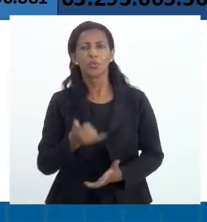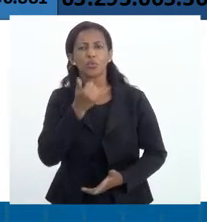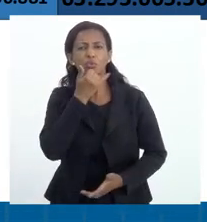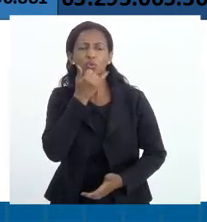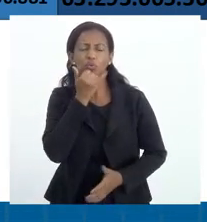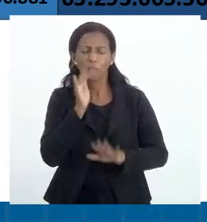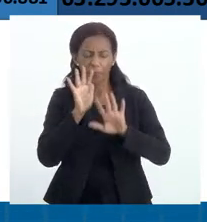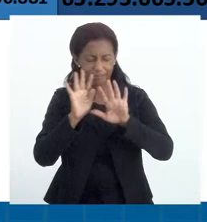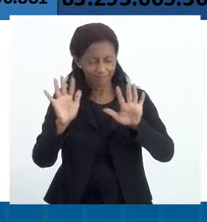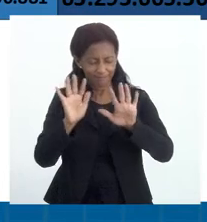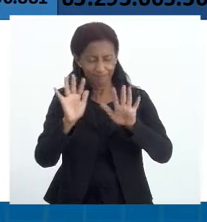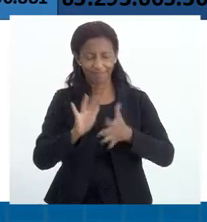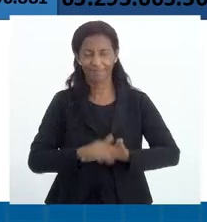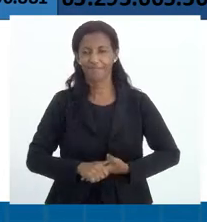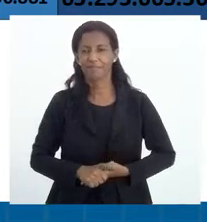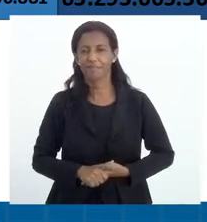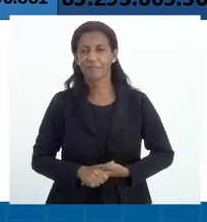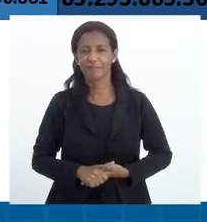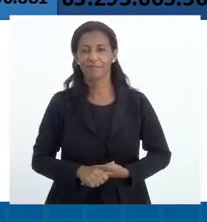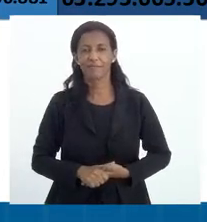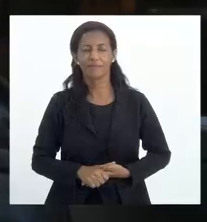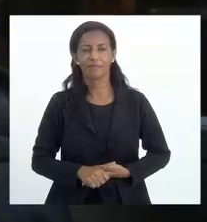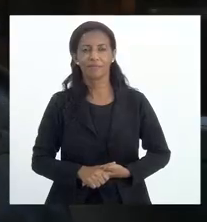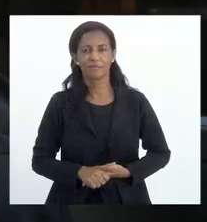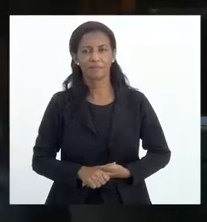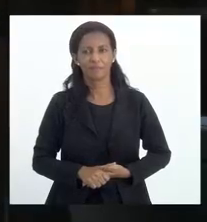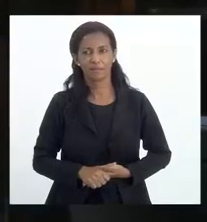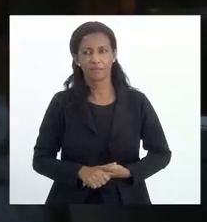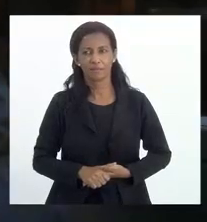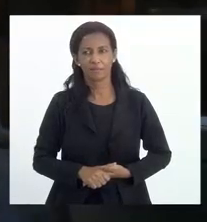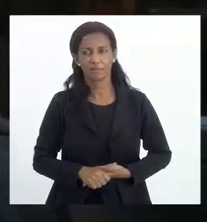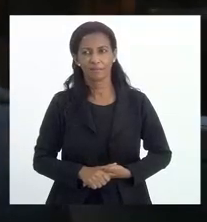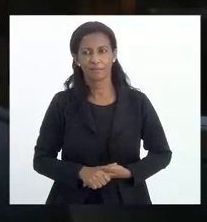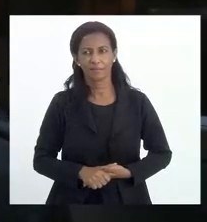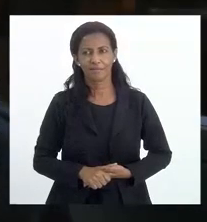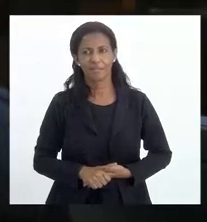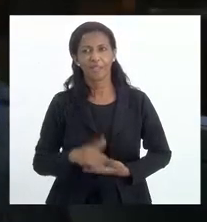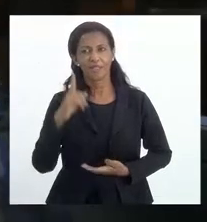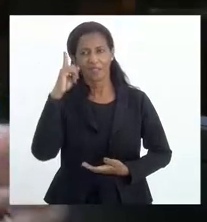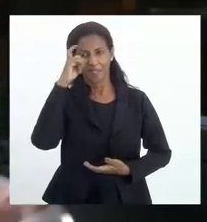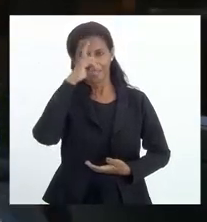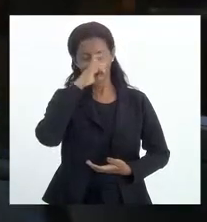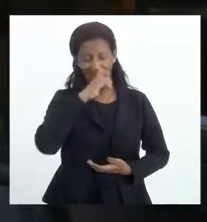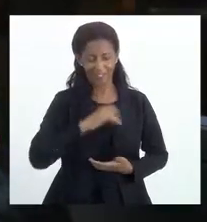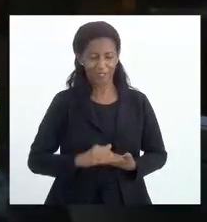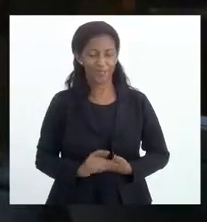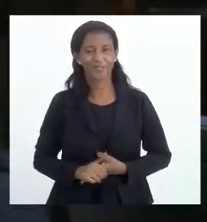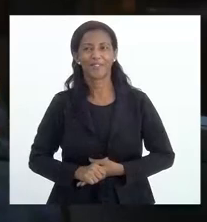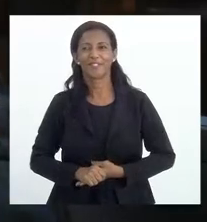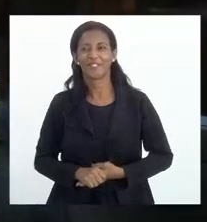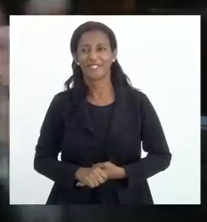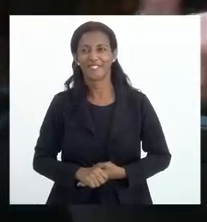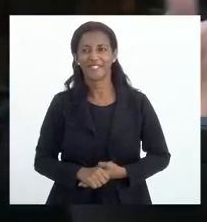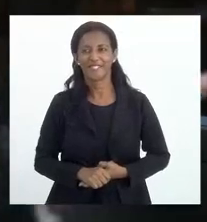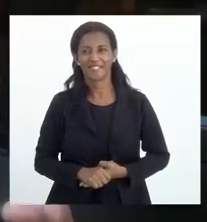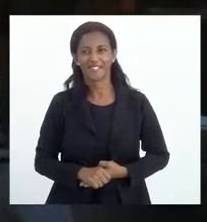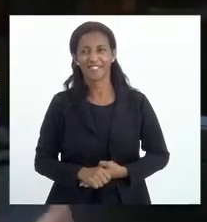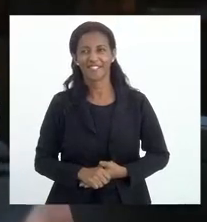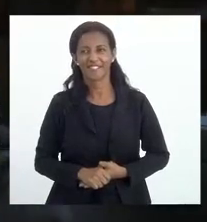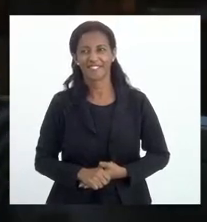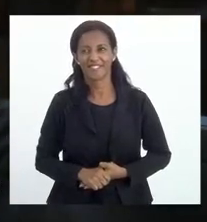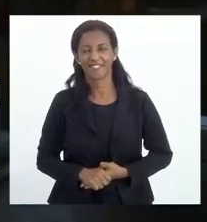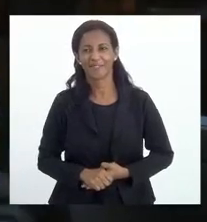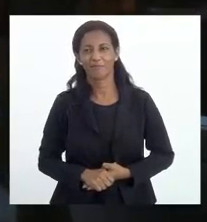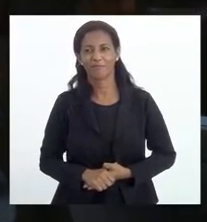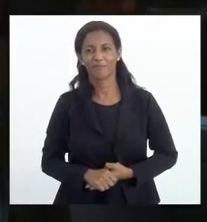Desculpa, perdoe. É que, me perdoem, está difícil manejar aqui, eu estou com um delay entre uma coisa e